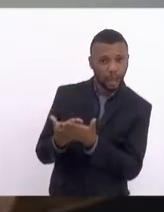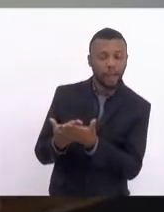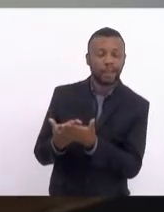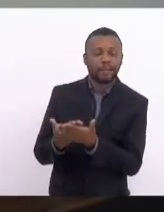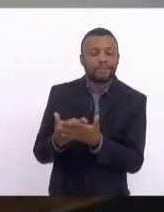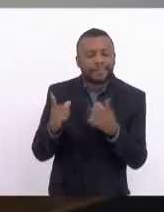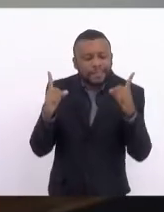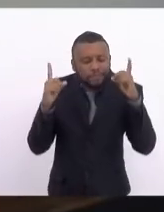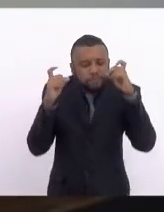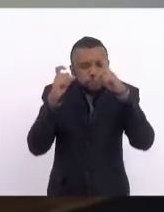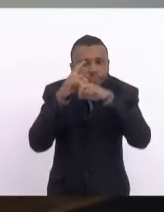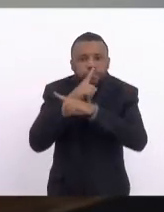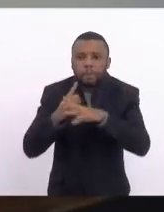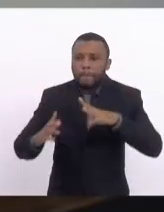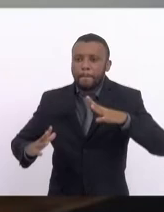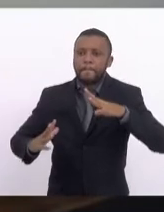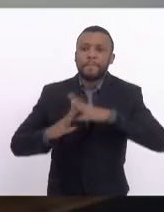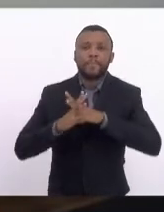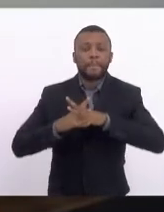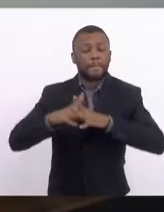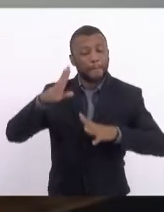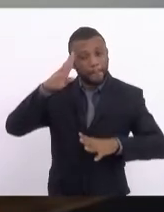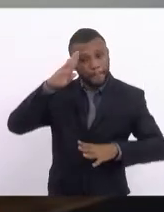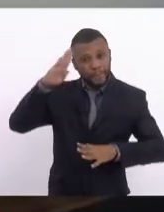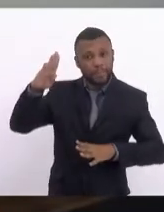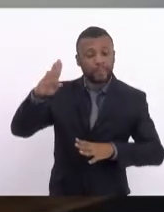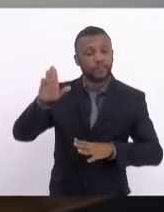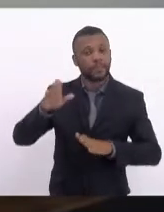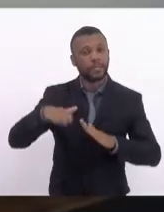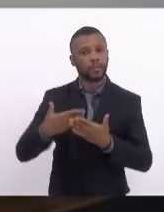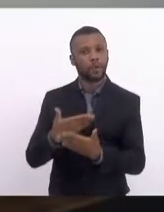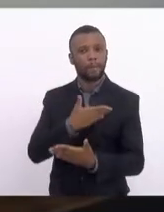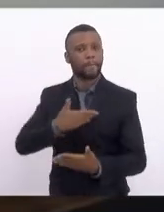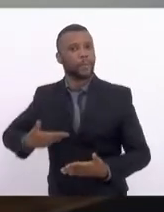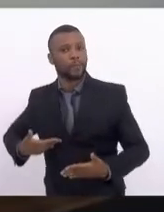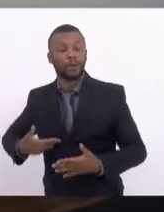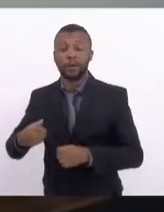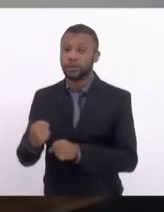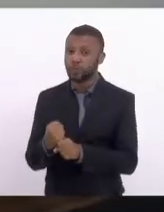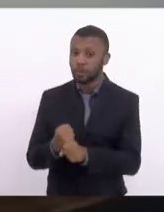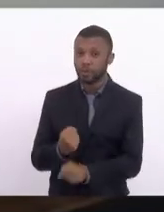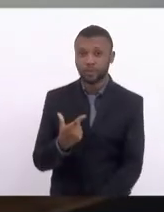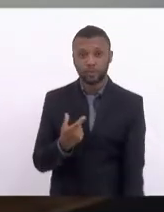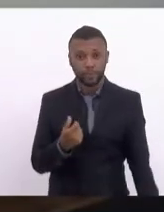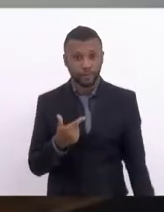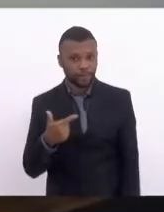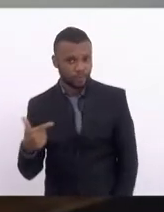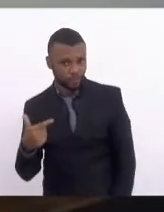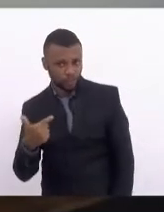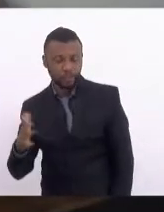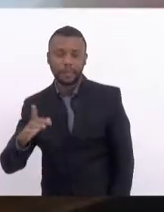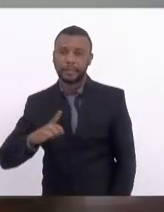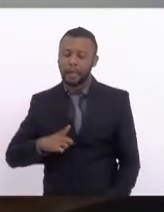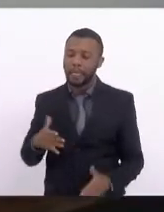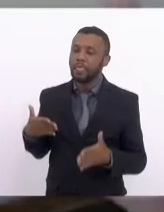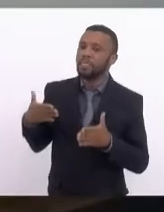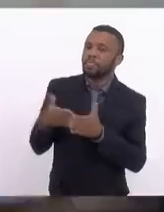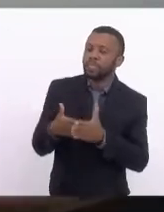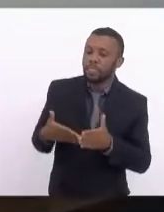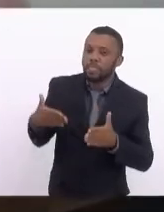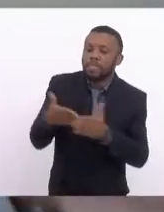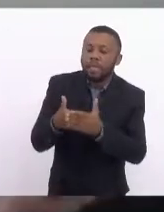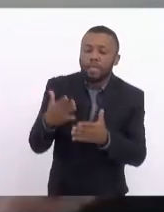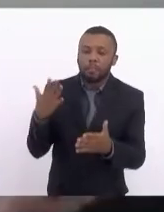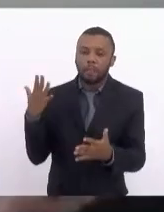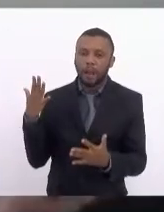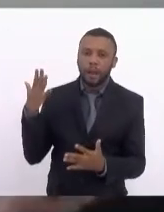perdido, sobretudo nas redes públicas. O ano de 2022, que hora começa? ainda enfrenta dificuldades, mas é preciso